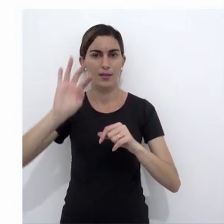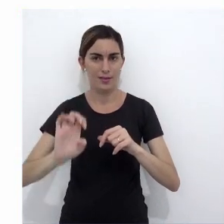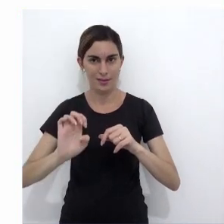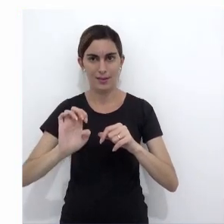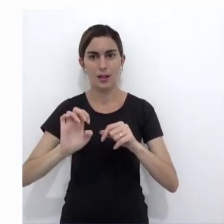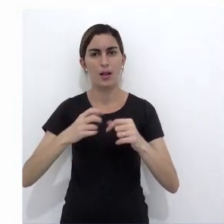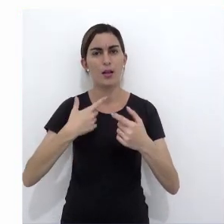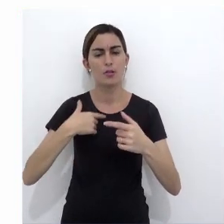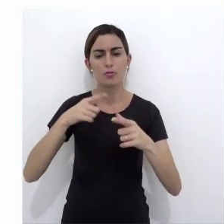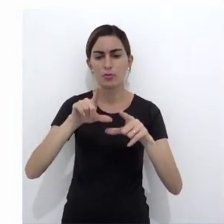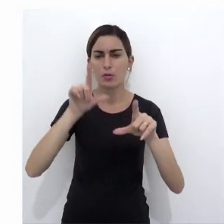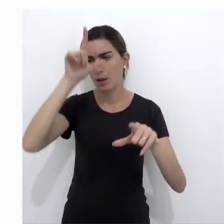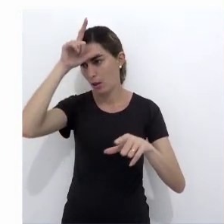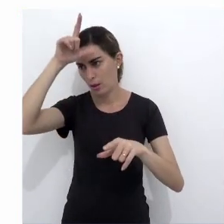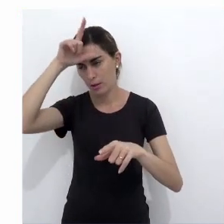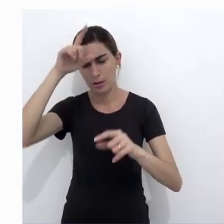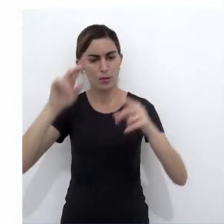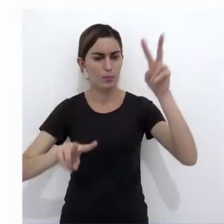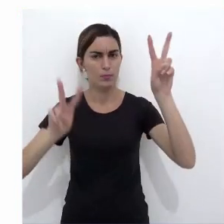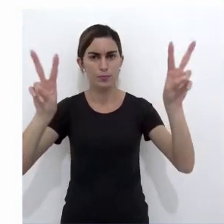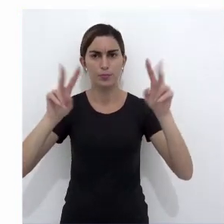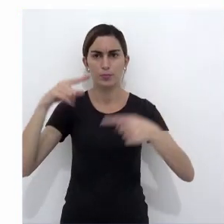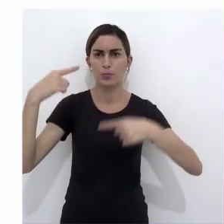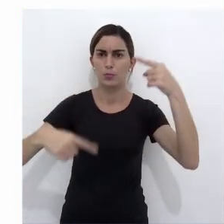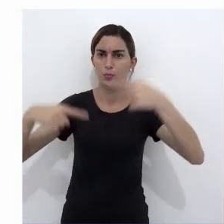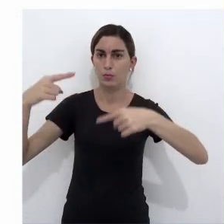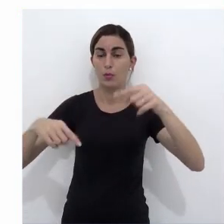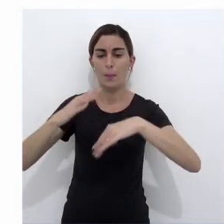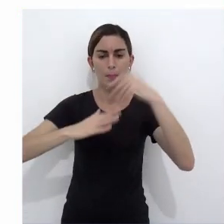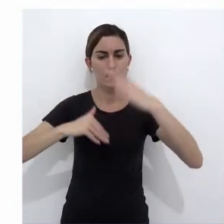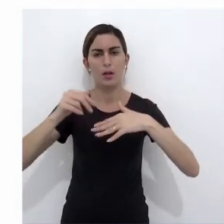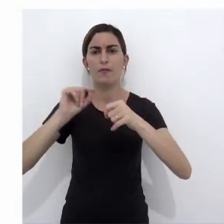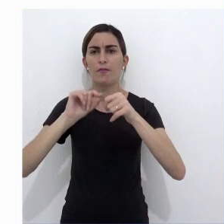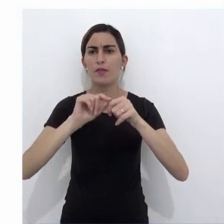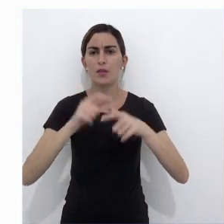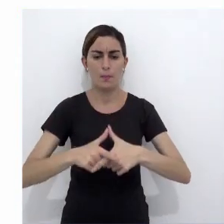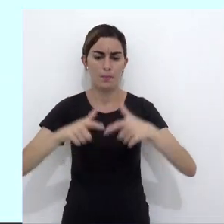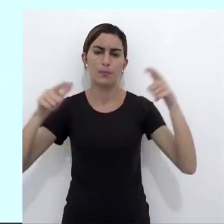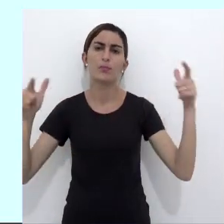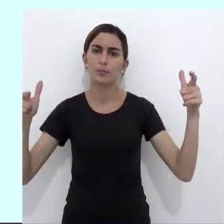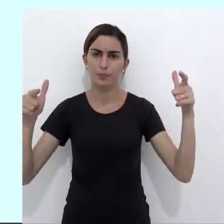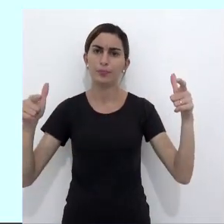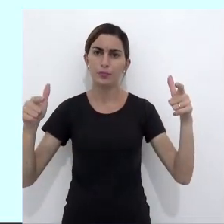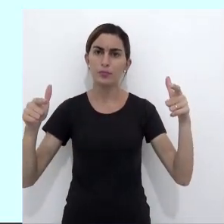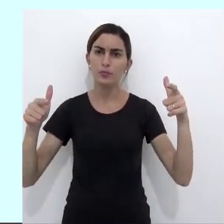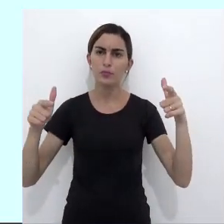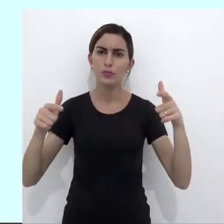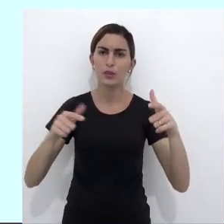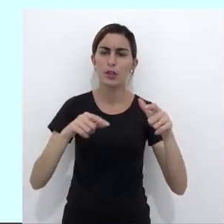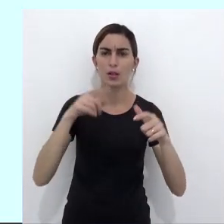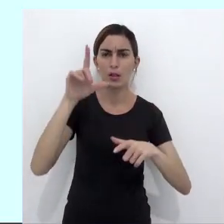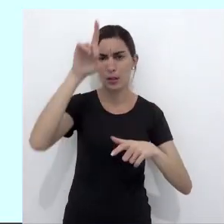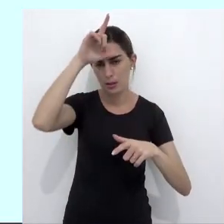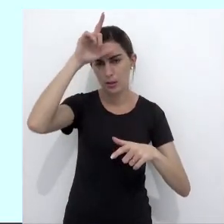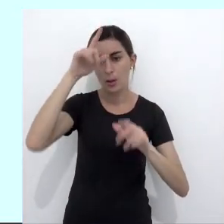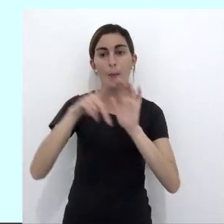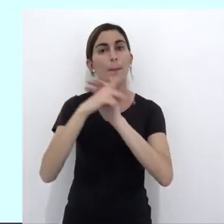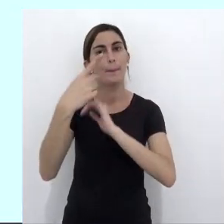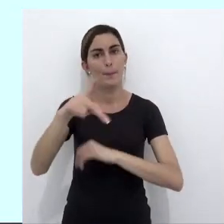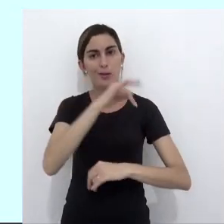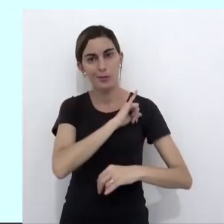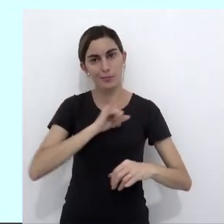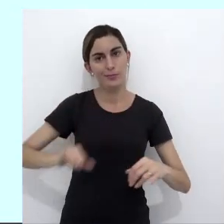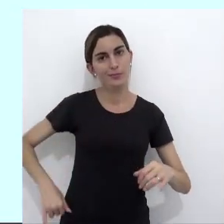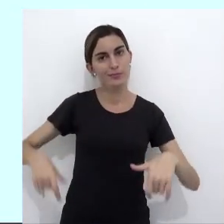imperador entre as lideranças políticas. Na prática, quem fazia a maioria das lideranças políticas era o próprio